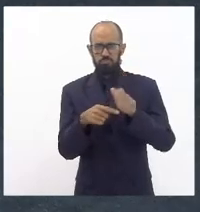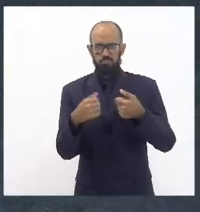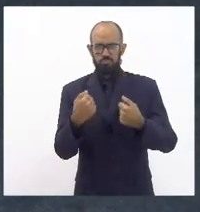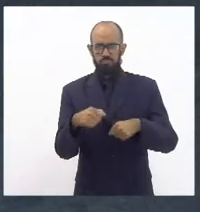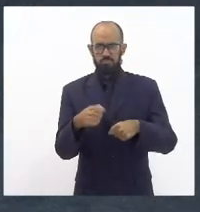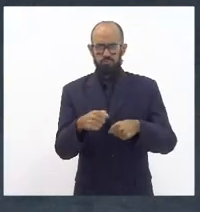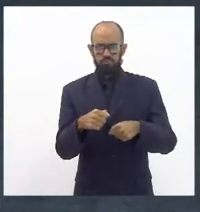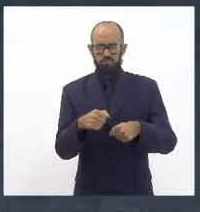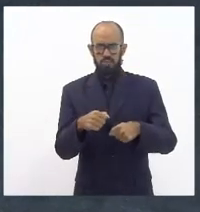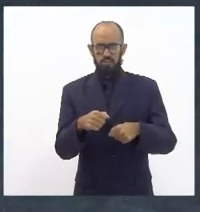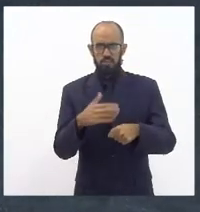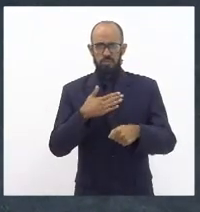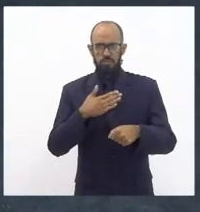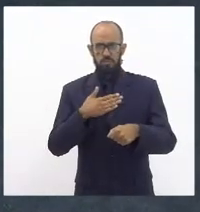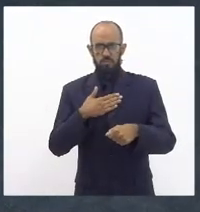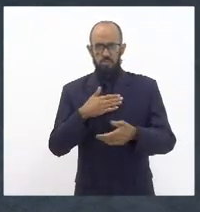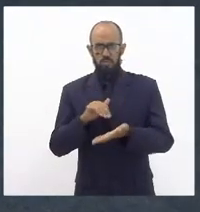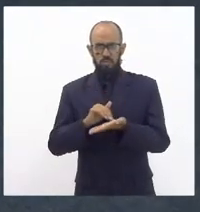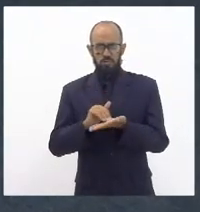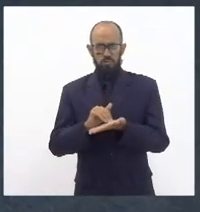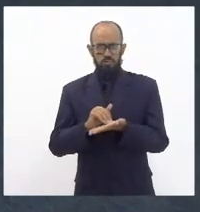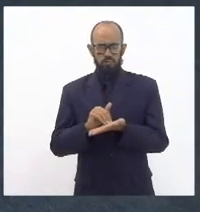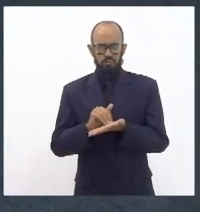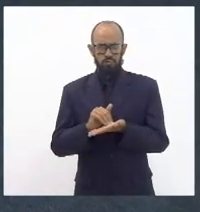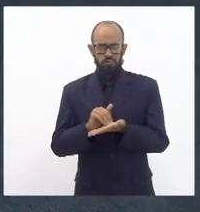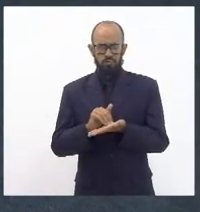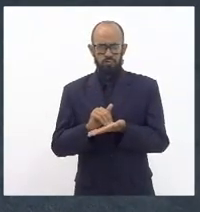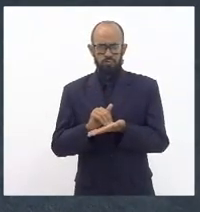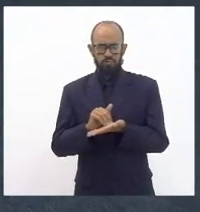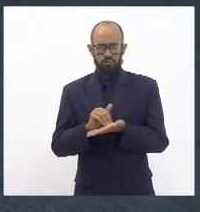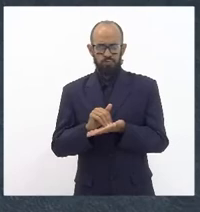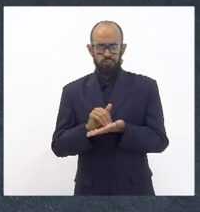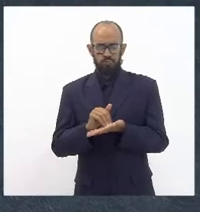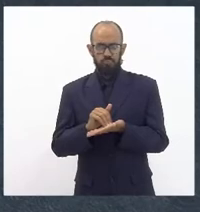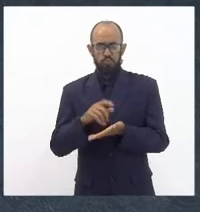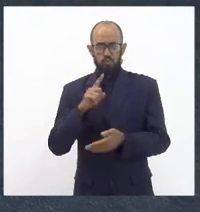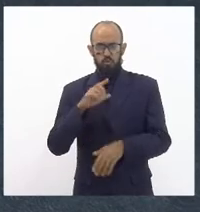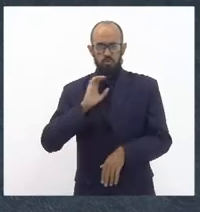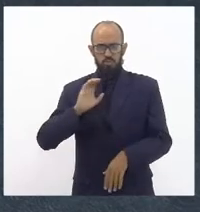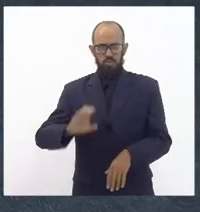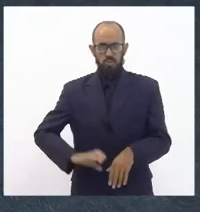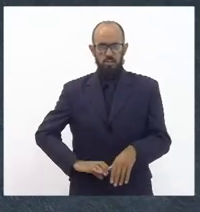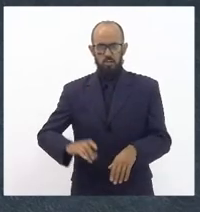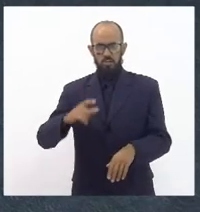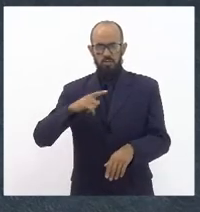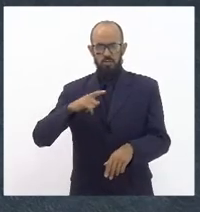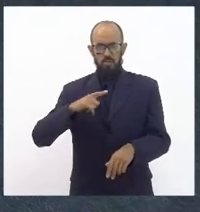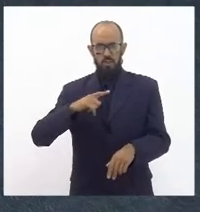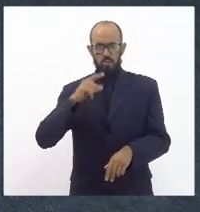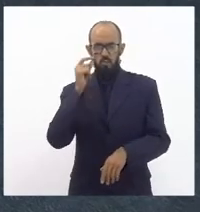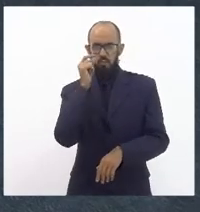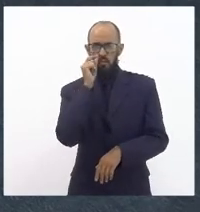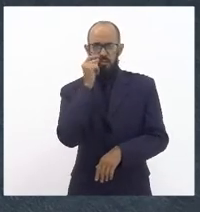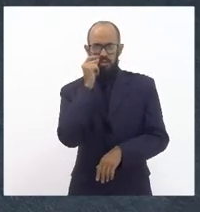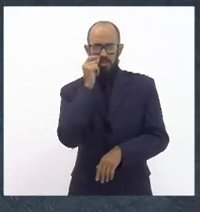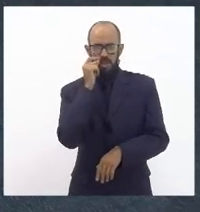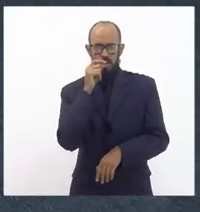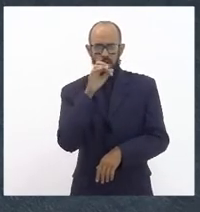chega no meu mandato é de um cidadão que tem um Fusquinha